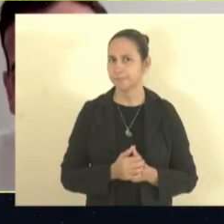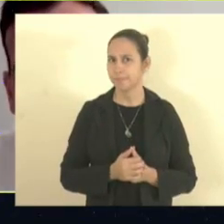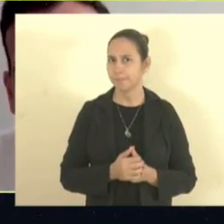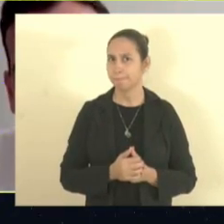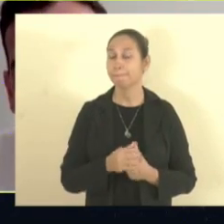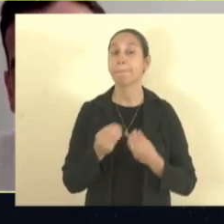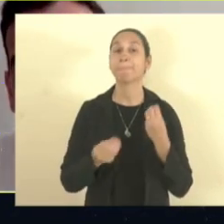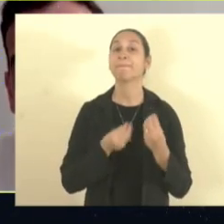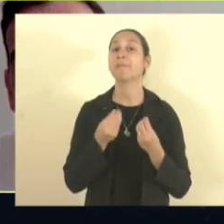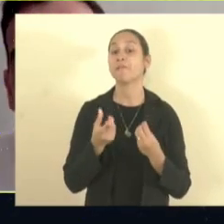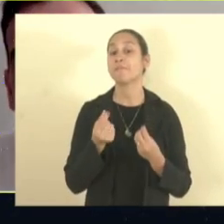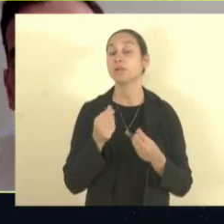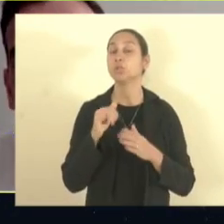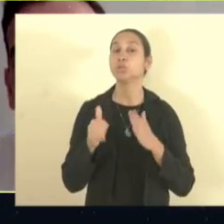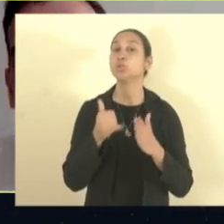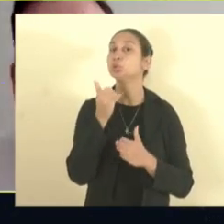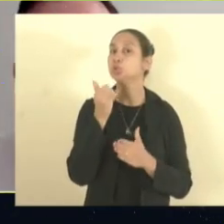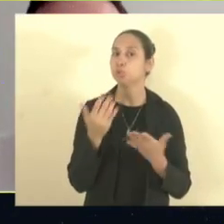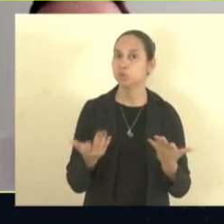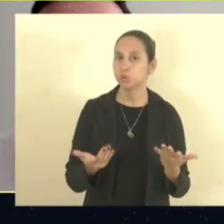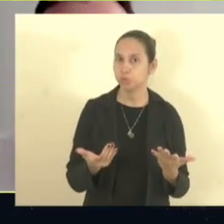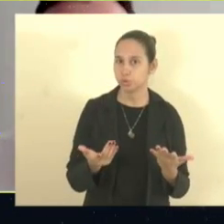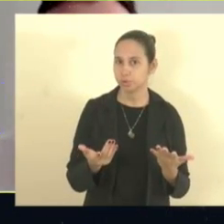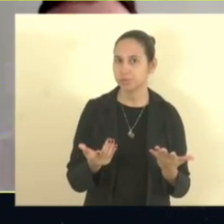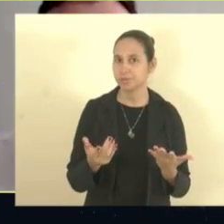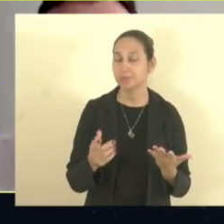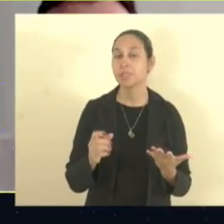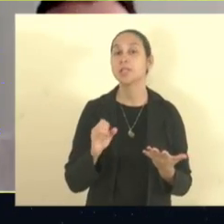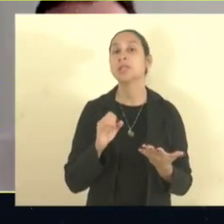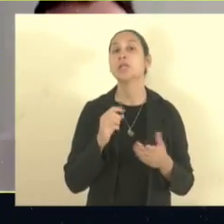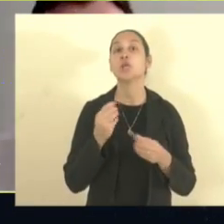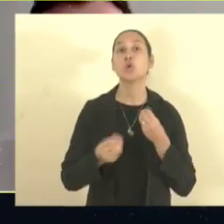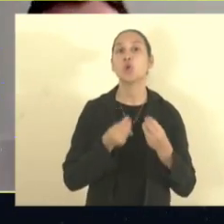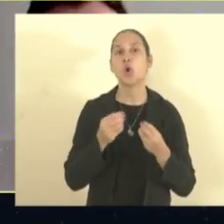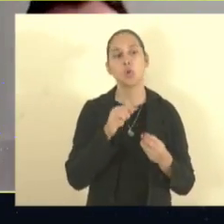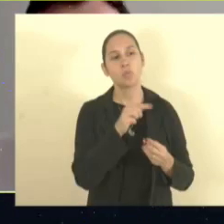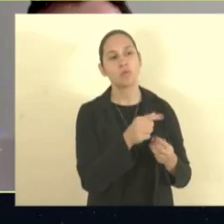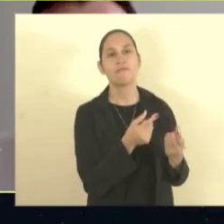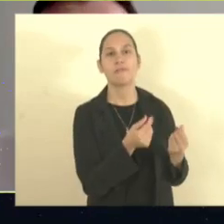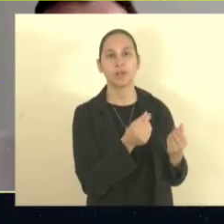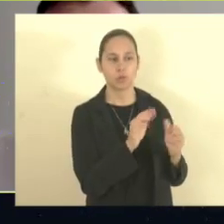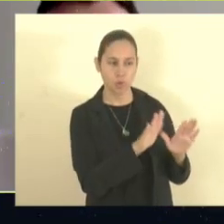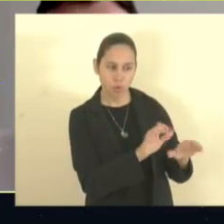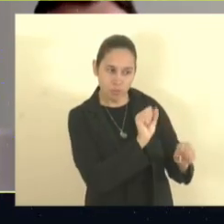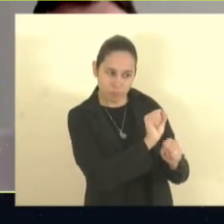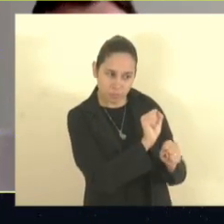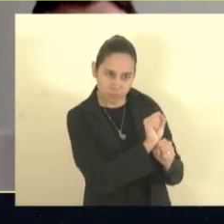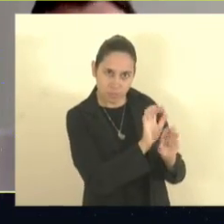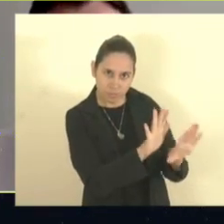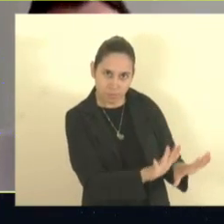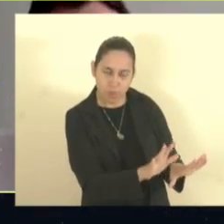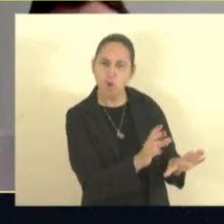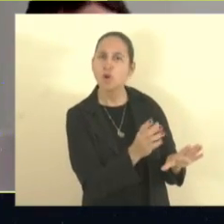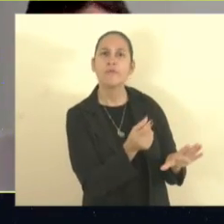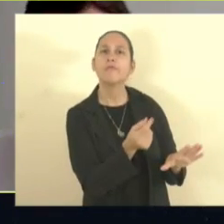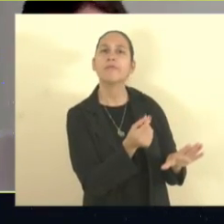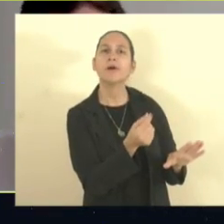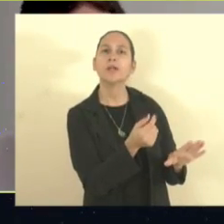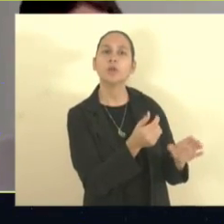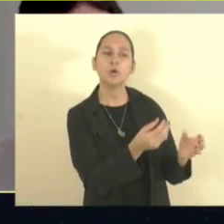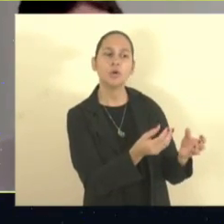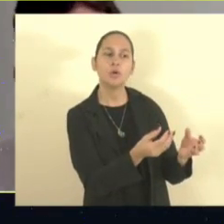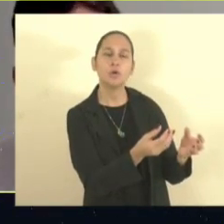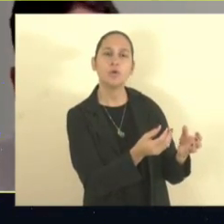pagar de juros e quanto nós estamos ganhando pelas aplicações? Porque o dinheiro do povo é sagrado. Então,